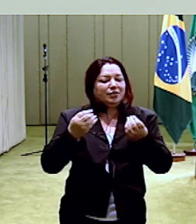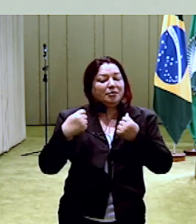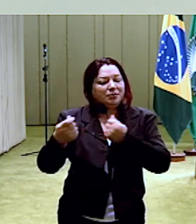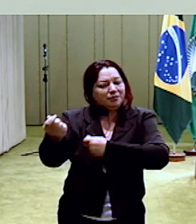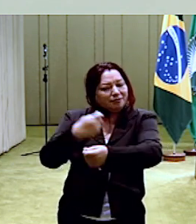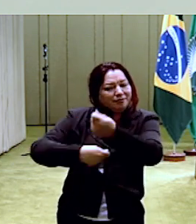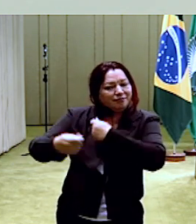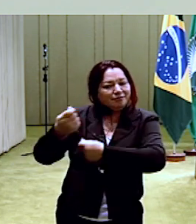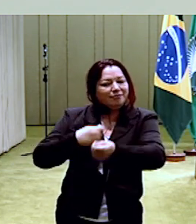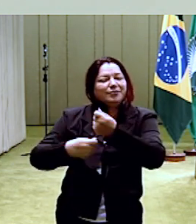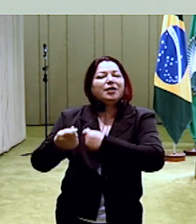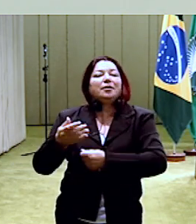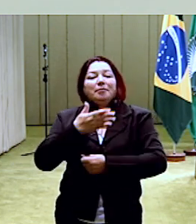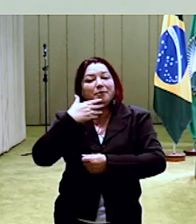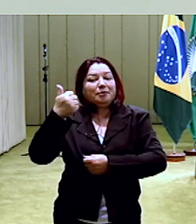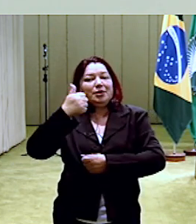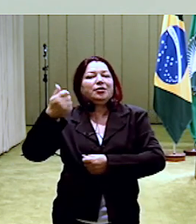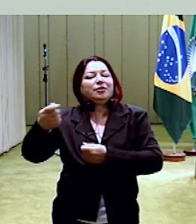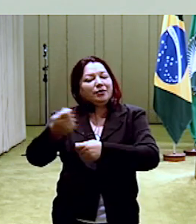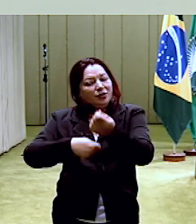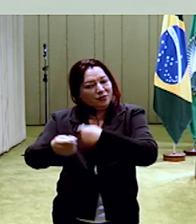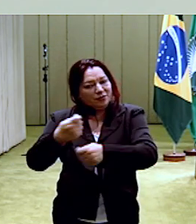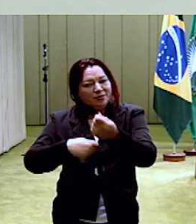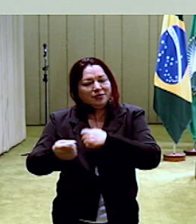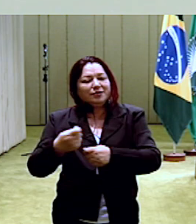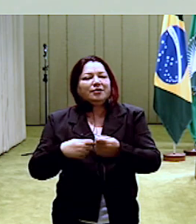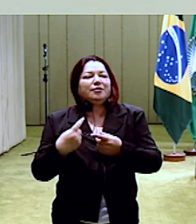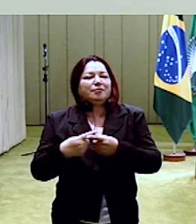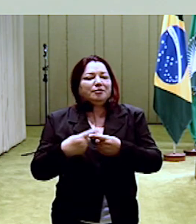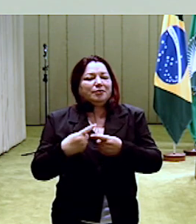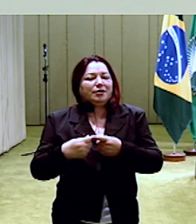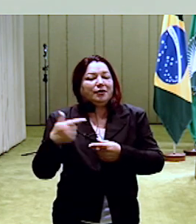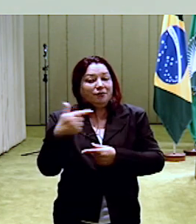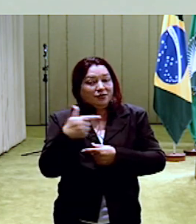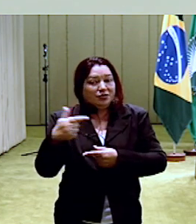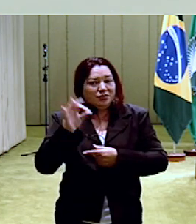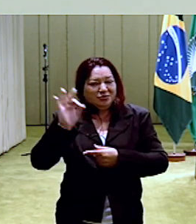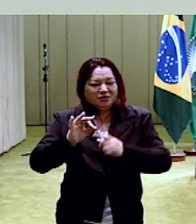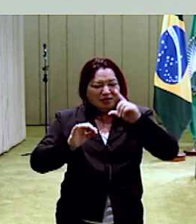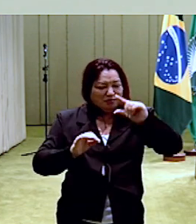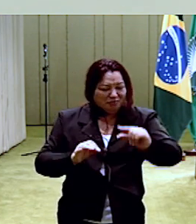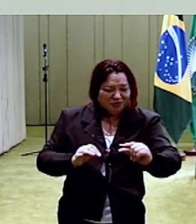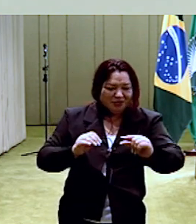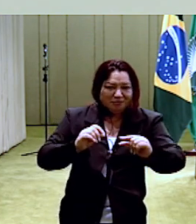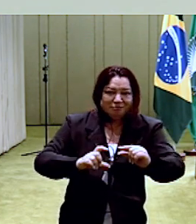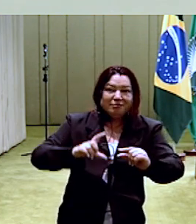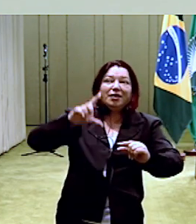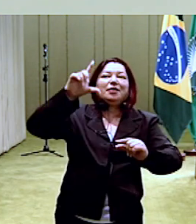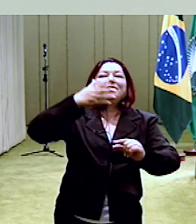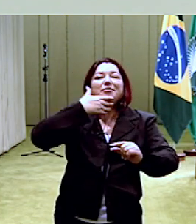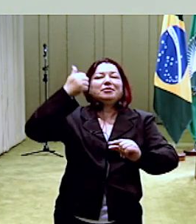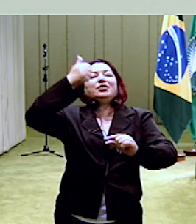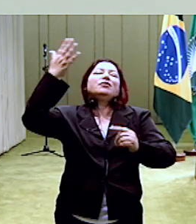ter uma economia tão fechada quanto eu tenho hoje, né? As exportações do Brasil em cima do PIB são 22%, é muito abaixo da média dos mercados